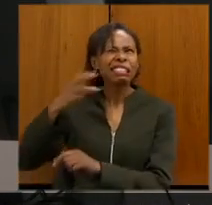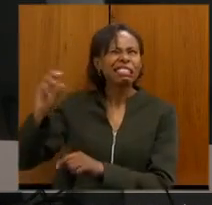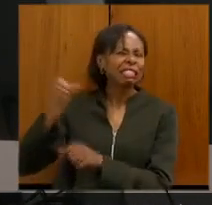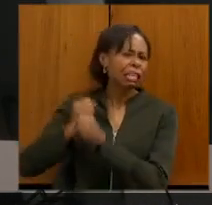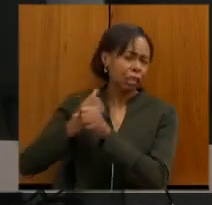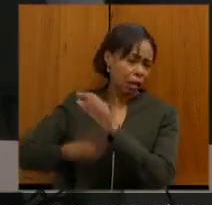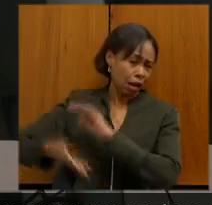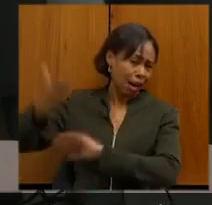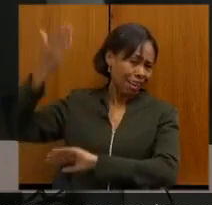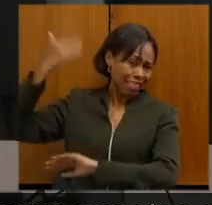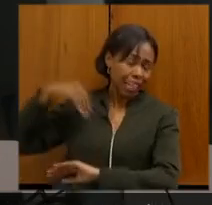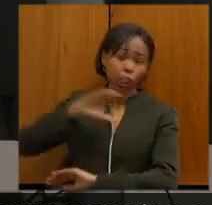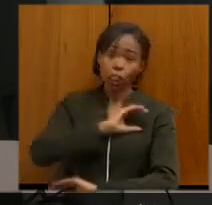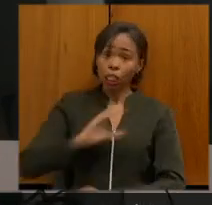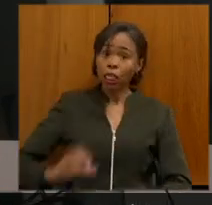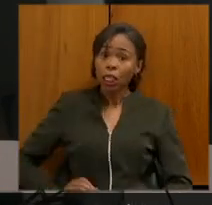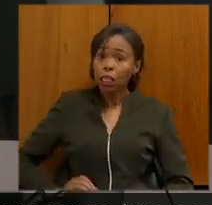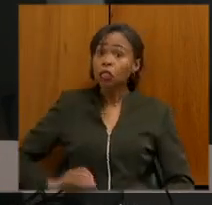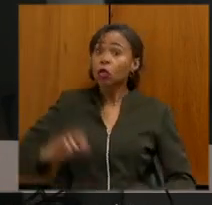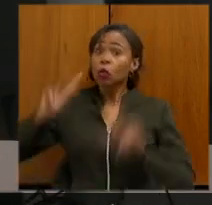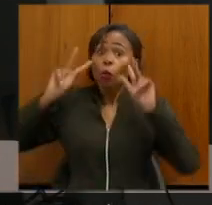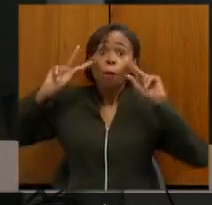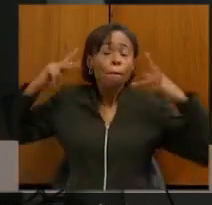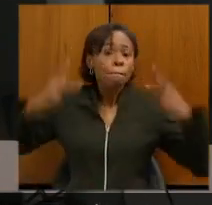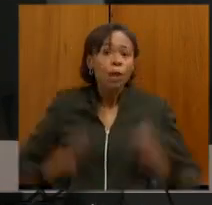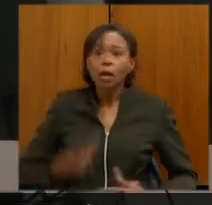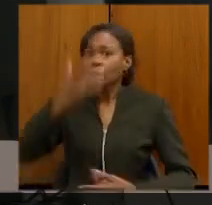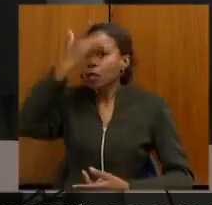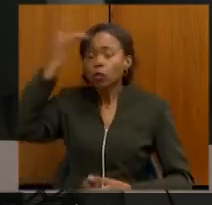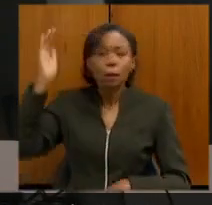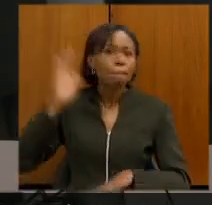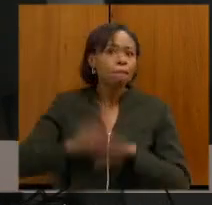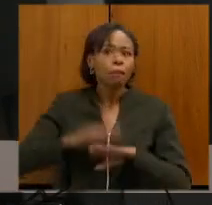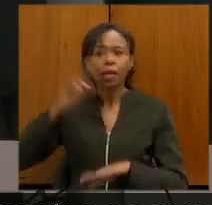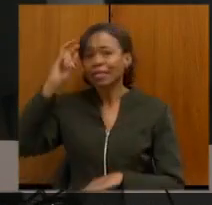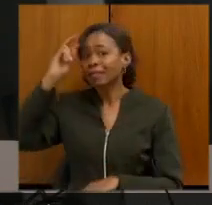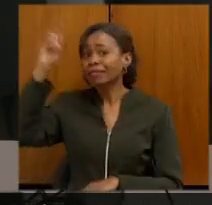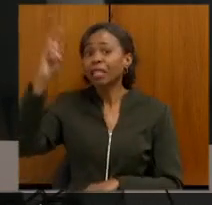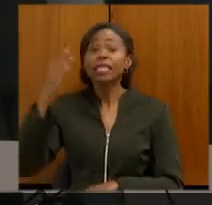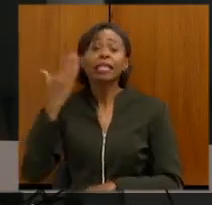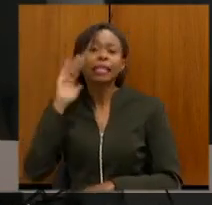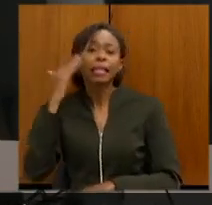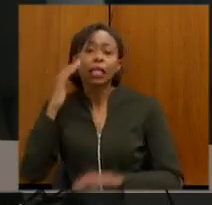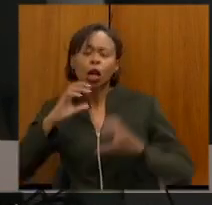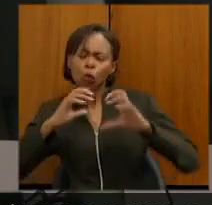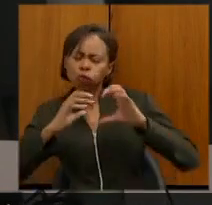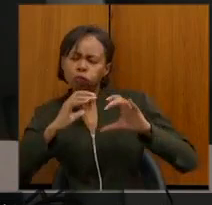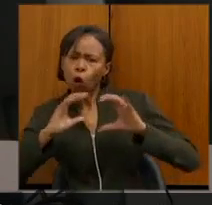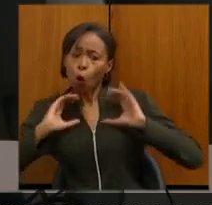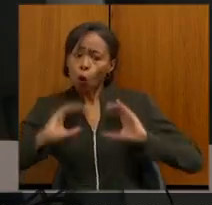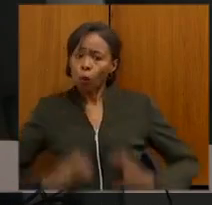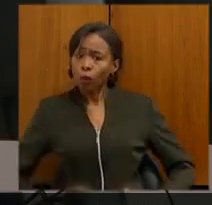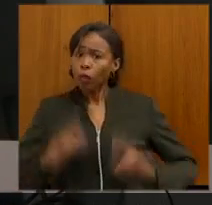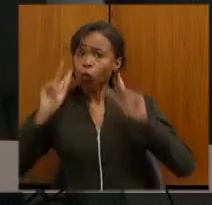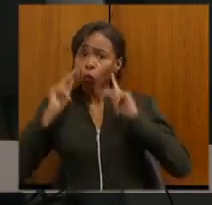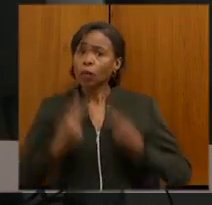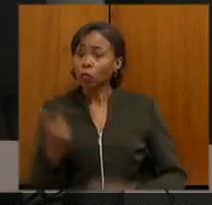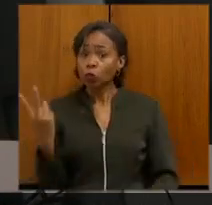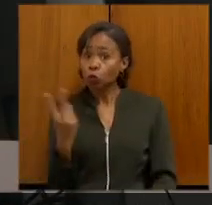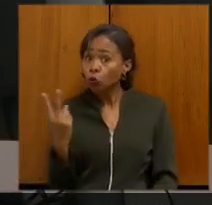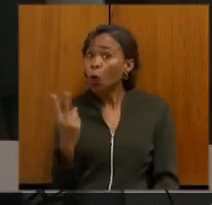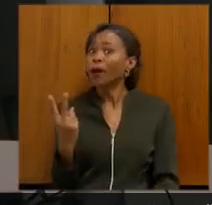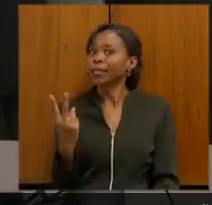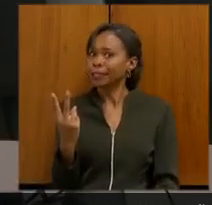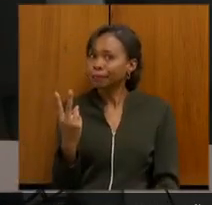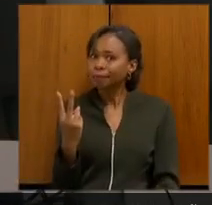Maquiavel e Cristo são seres humanos mais pensantes que mais entendeu a mentalidade humana o comportamento humano foi esses dois na